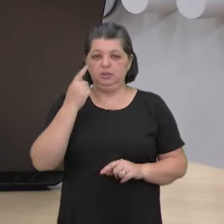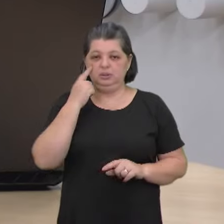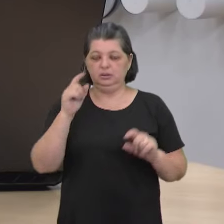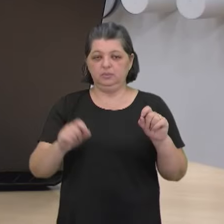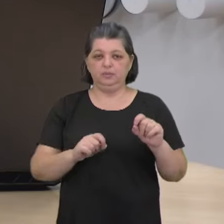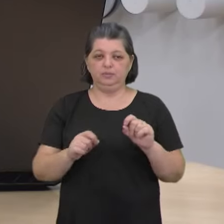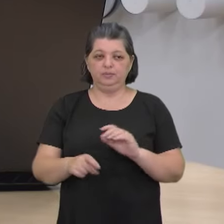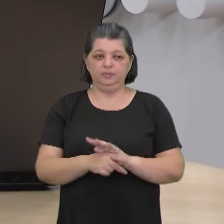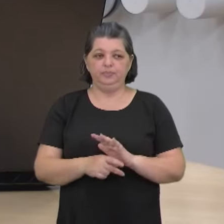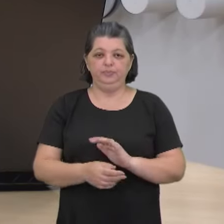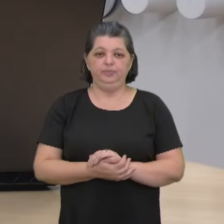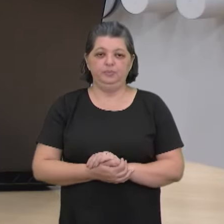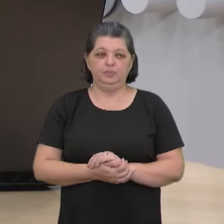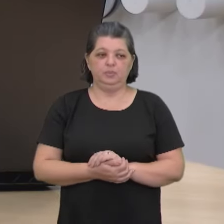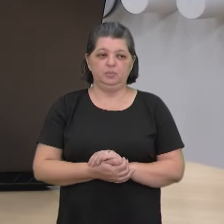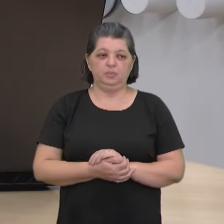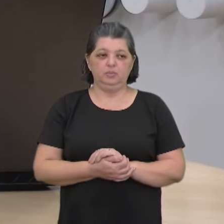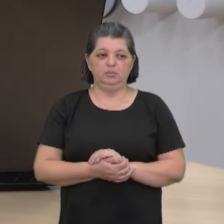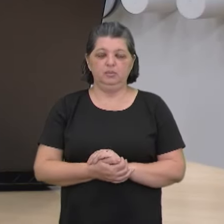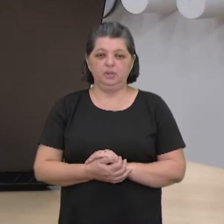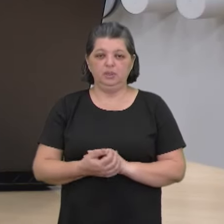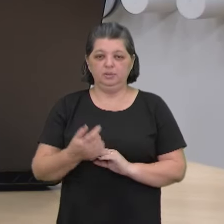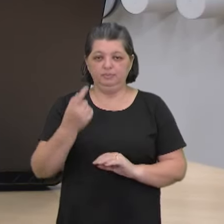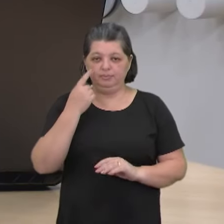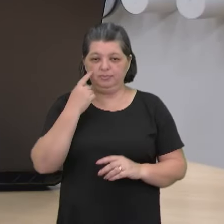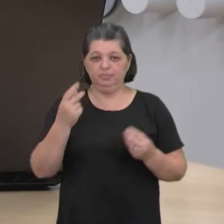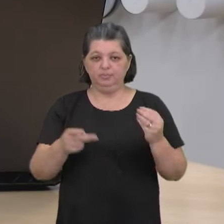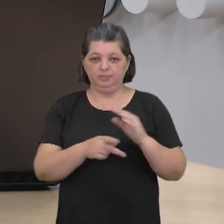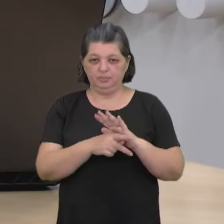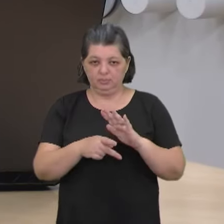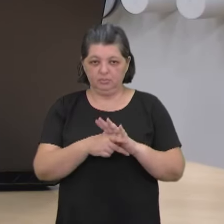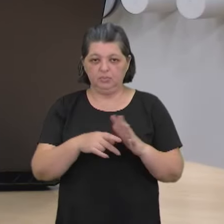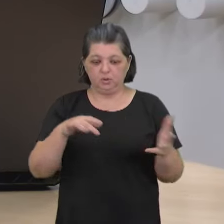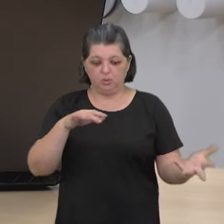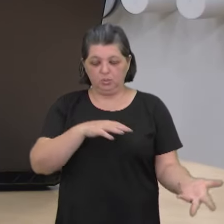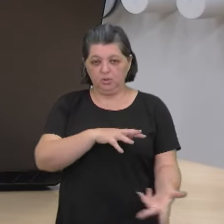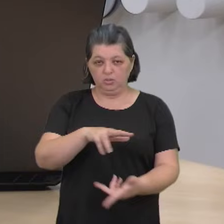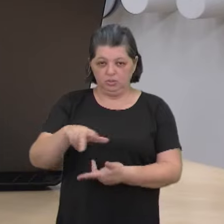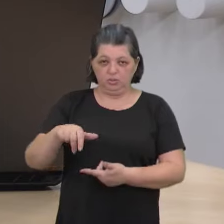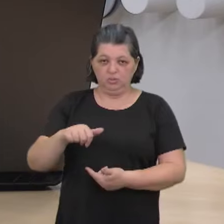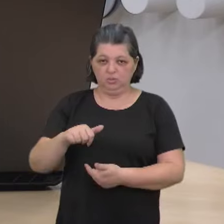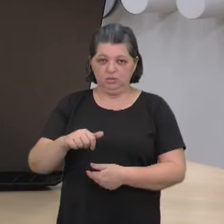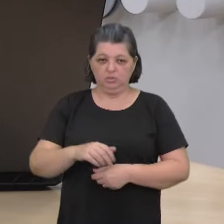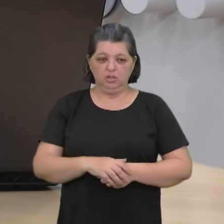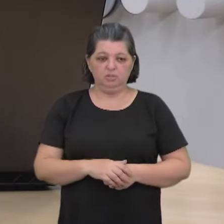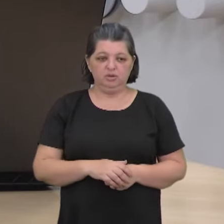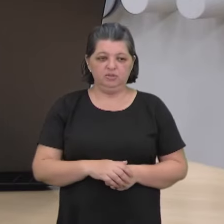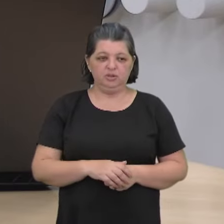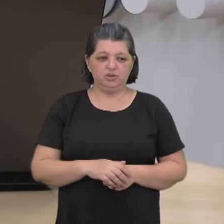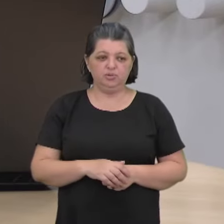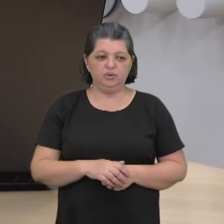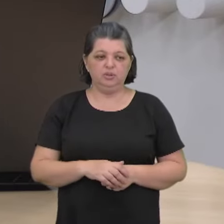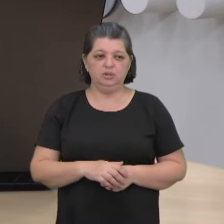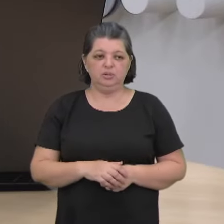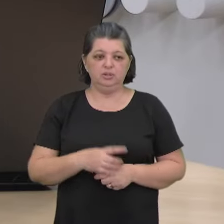desvendar esse enigma que constituía o mundo naquele então. Esse projeto